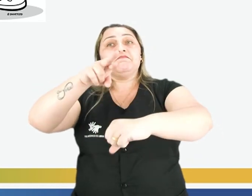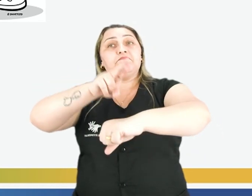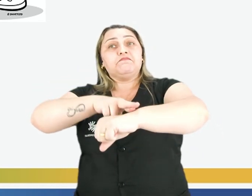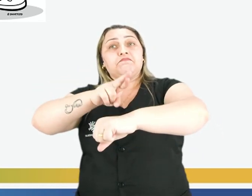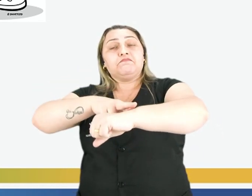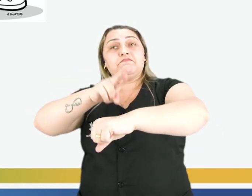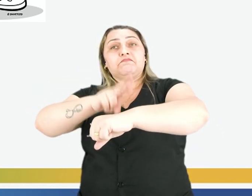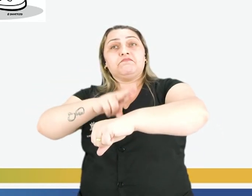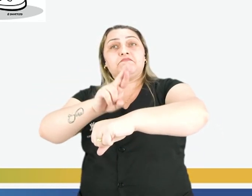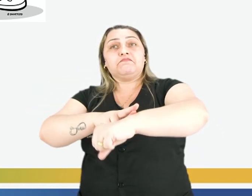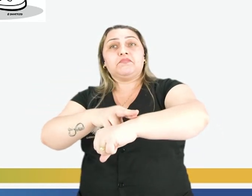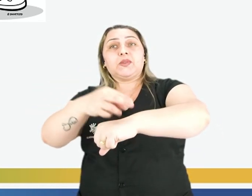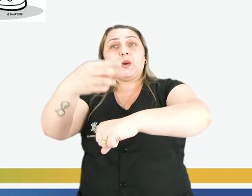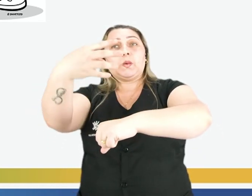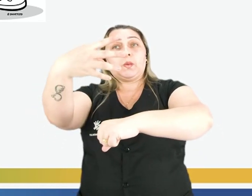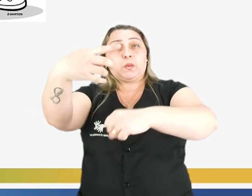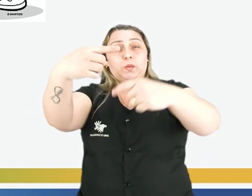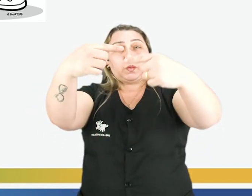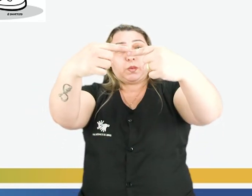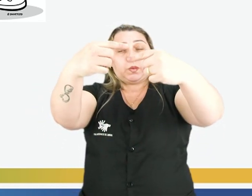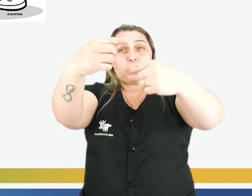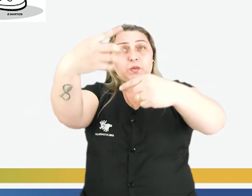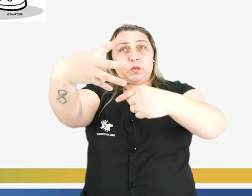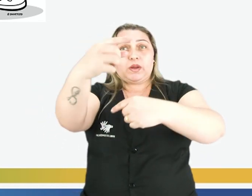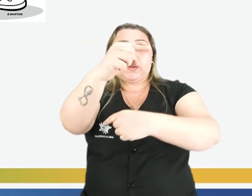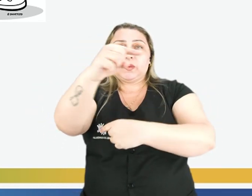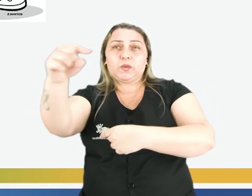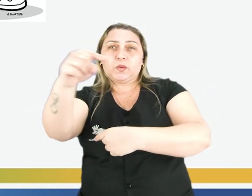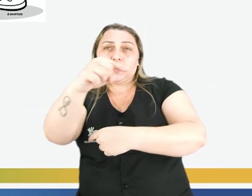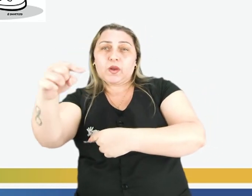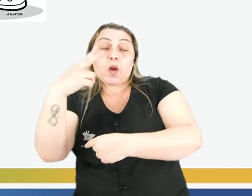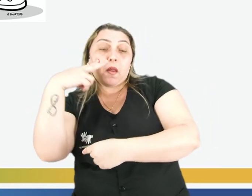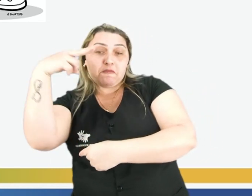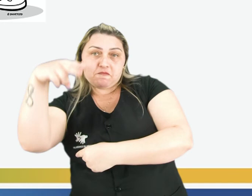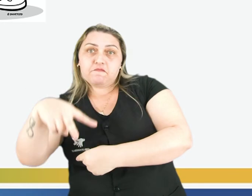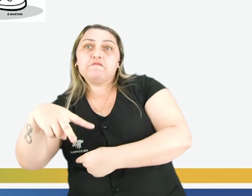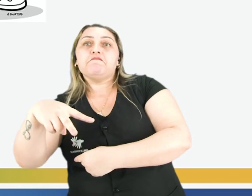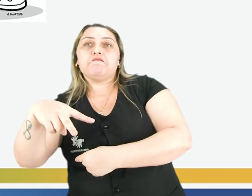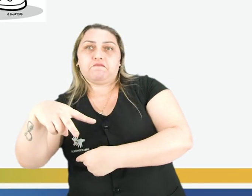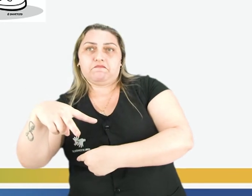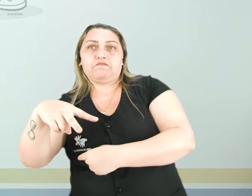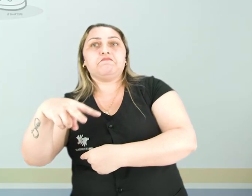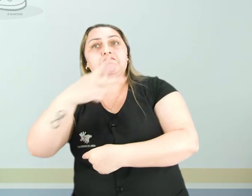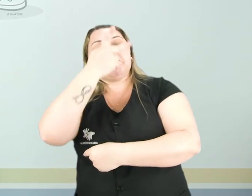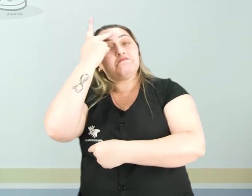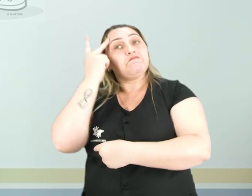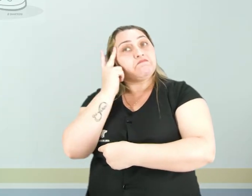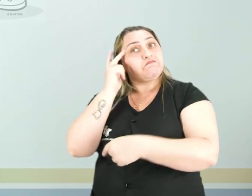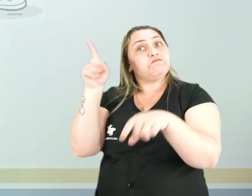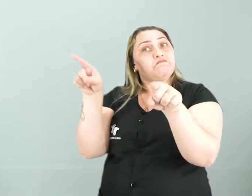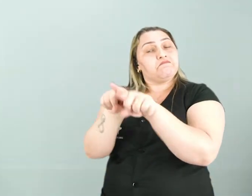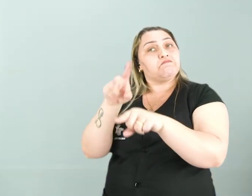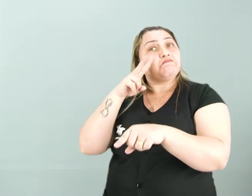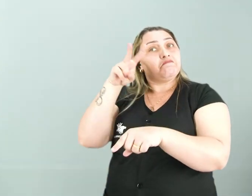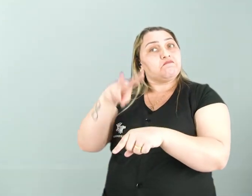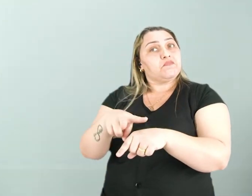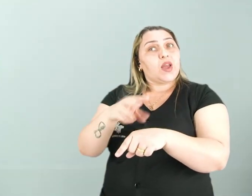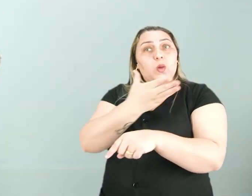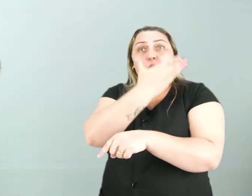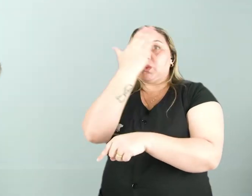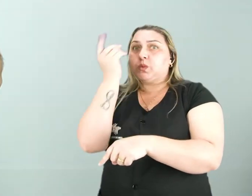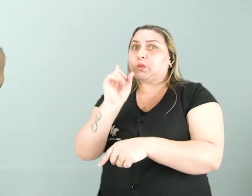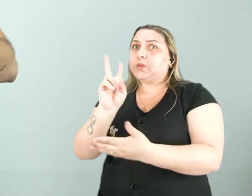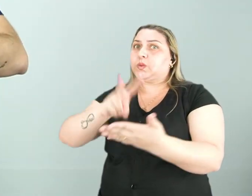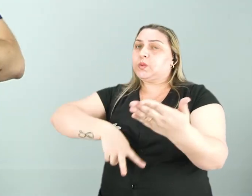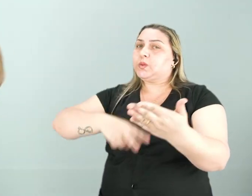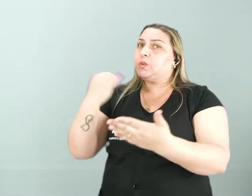Pode ter somente 4 linhazinhas, tudo bem? Eu quero ver, viu? As pessoas também vão querer ver. E não esqueça de ler, porque o importante